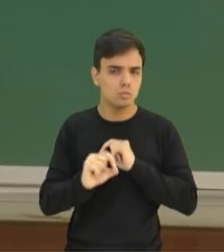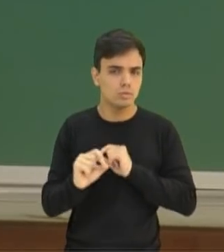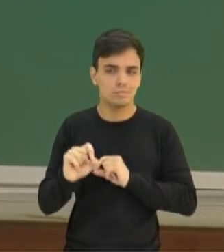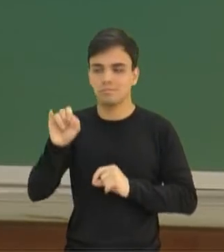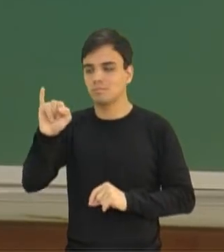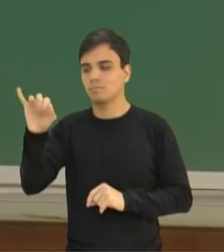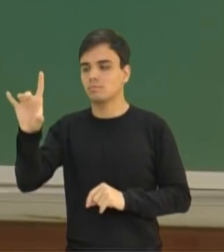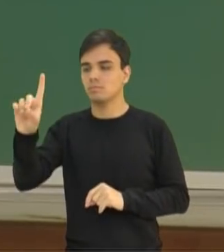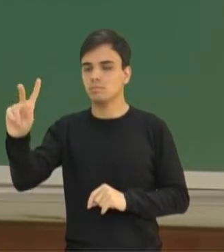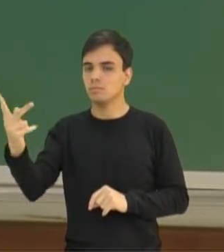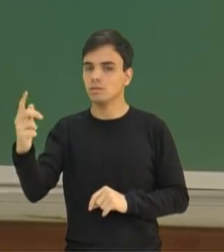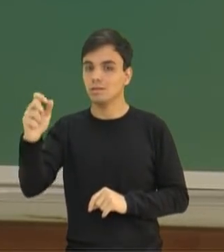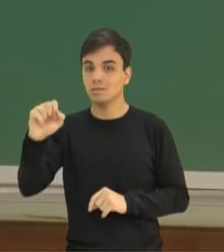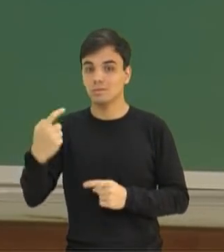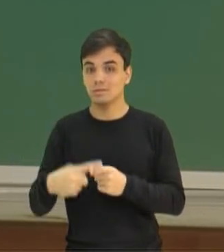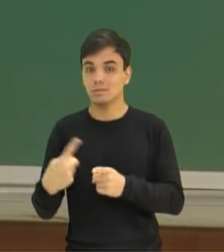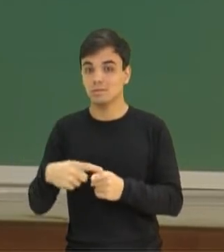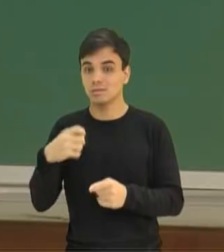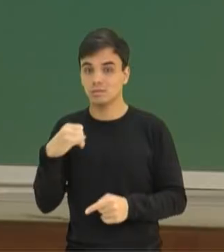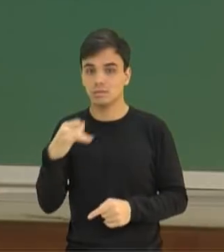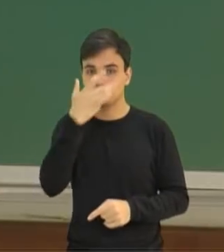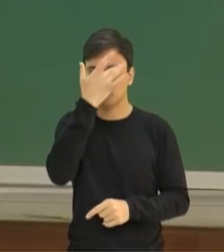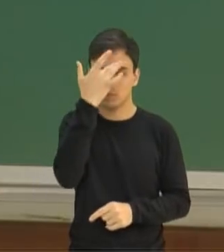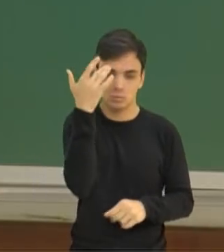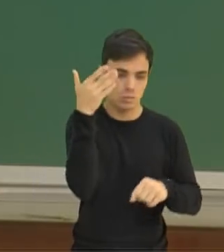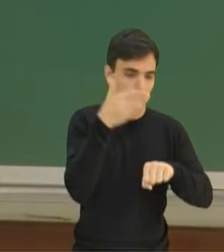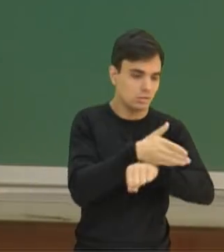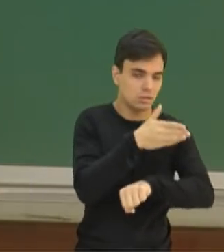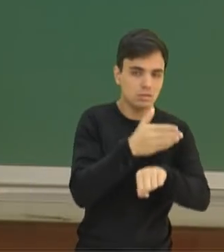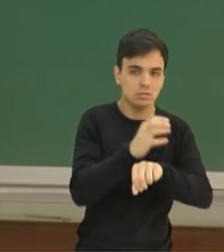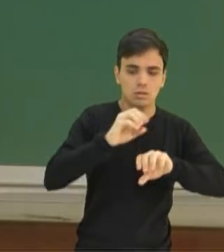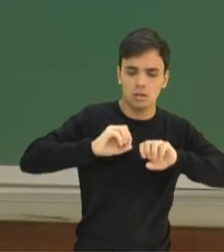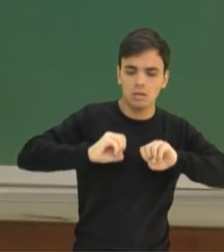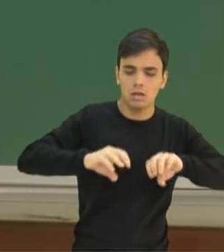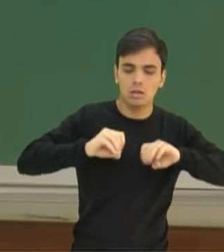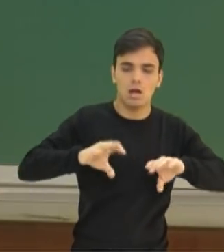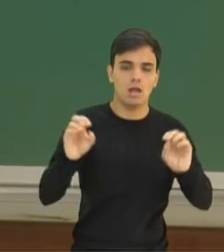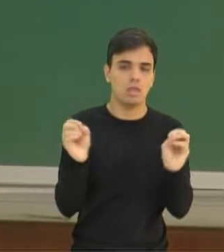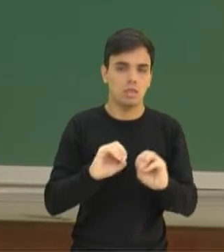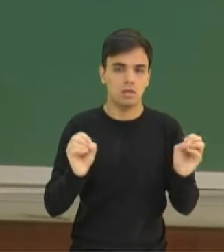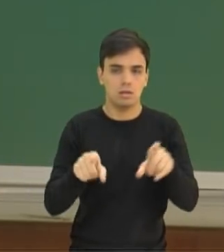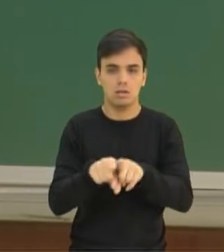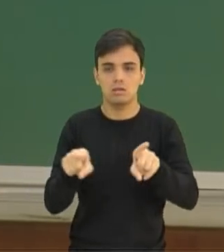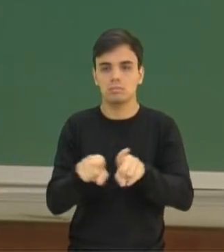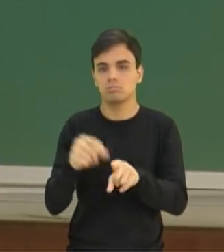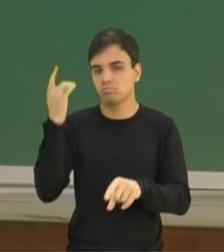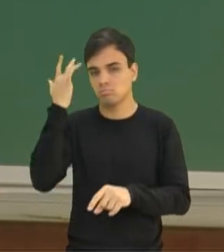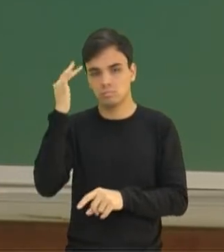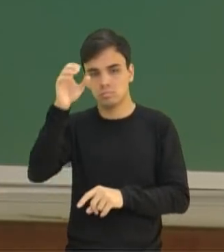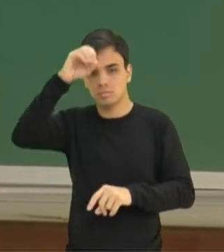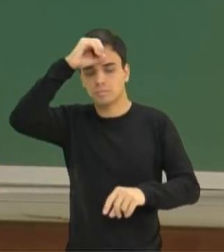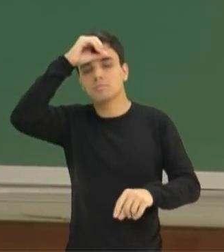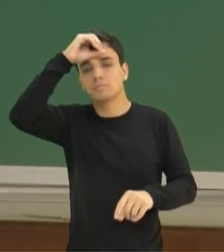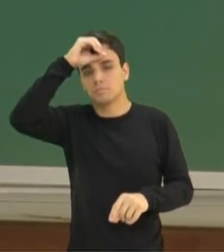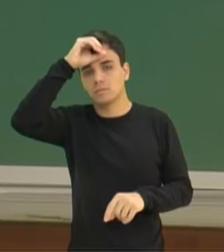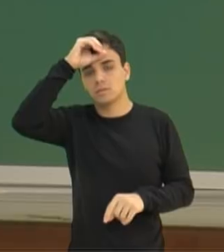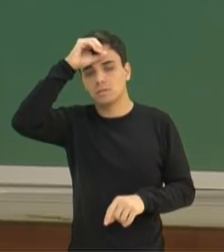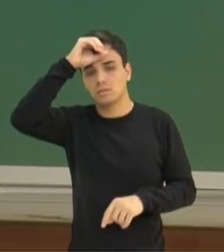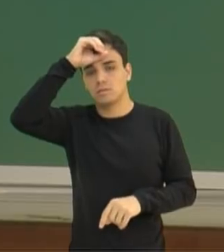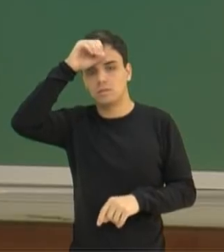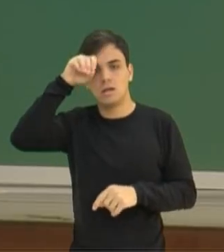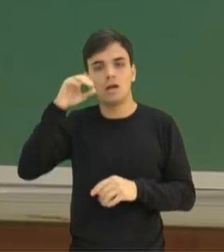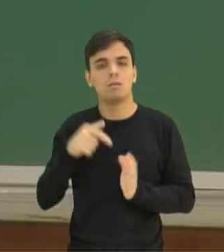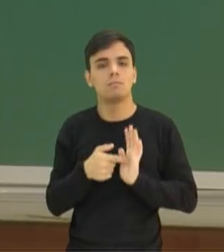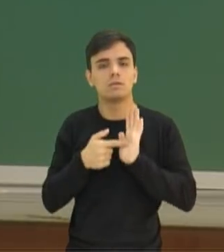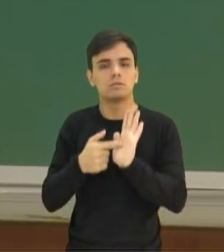se a pessoa não tem acesso à educação, se eu tenho uma taxa de analfabetismo ali elevada, eu apresento aqui o quê?